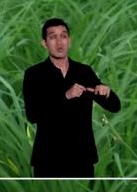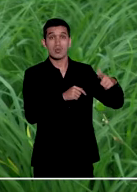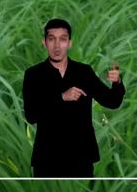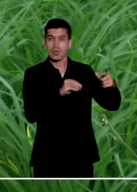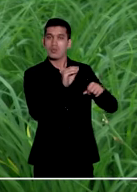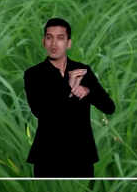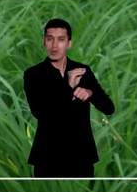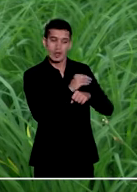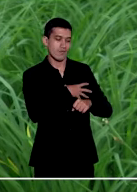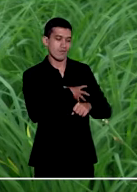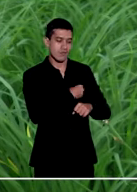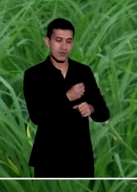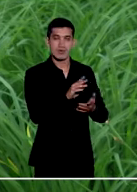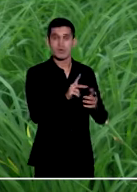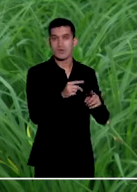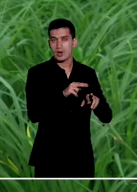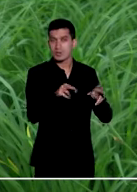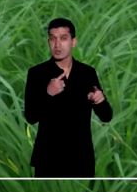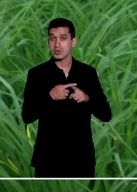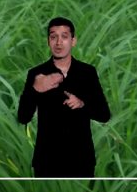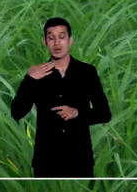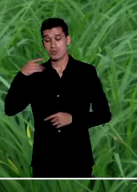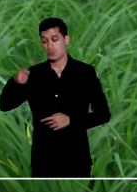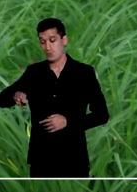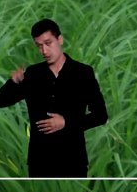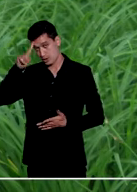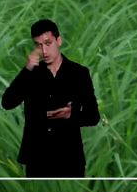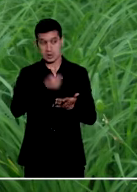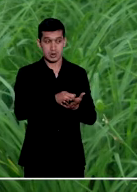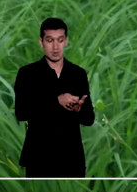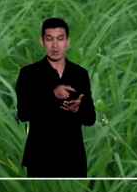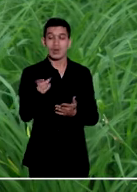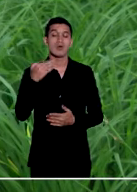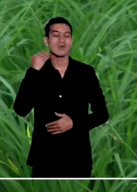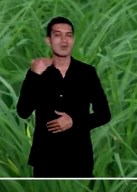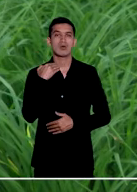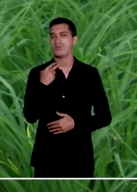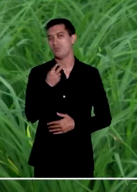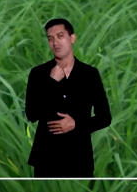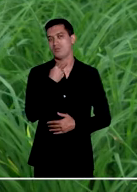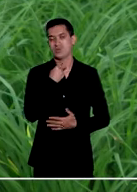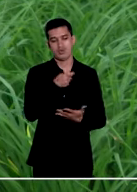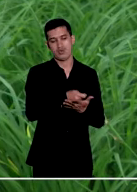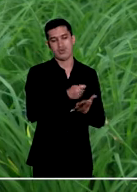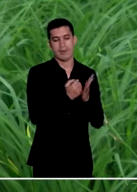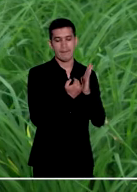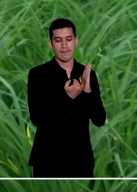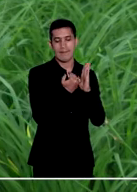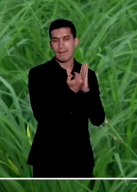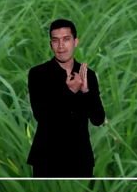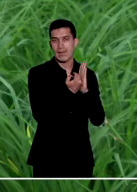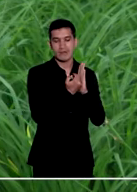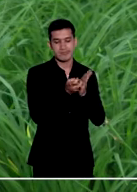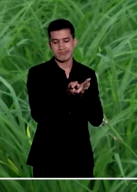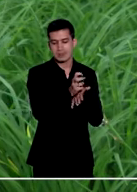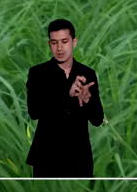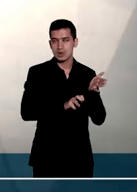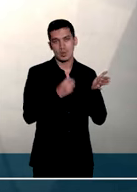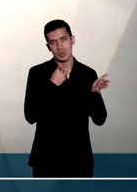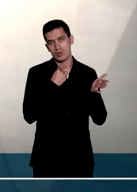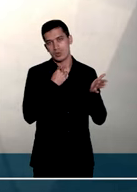exigidas Em tais operações independentemente de Norma regulamentar editada pelo Banco Central do